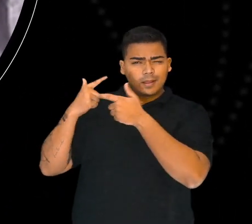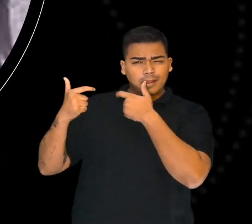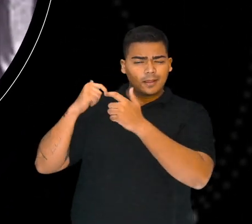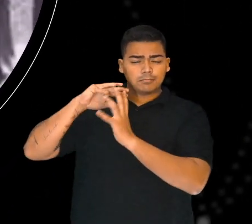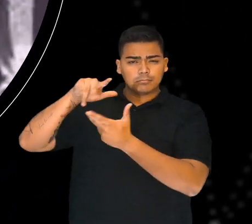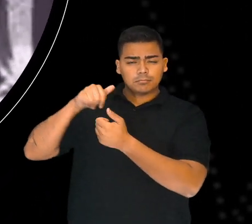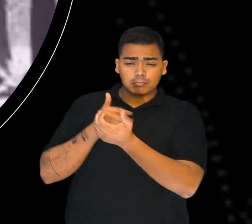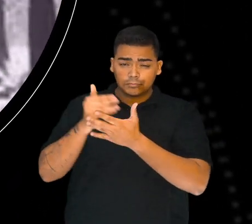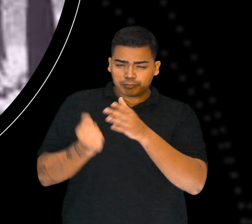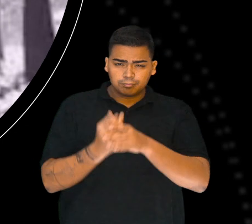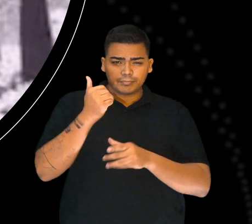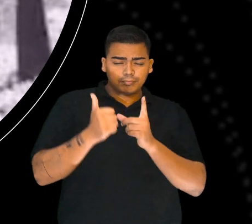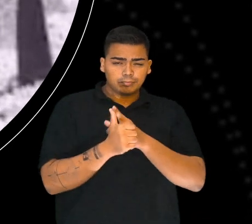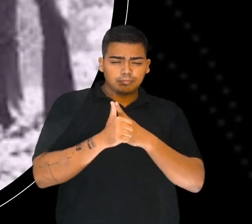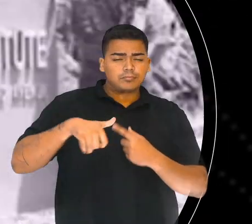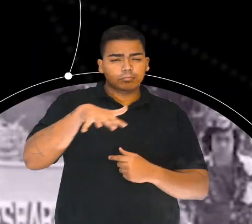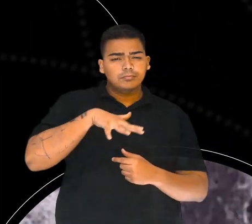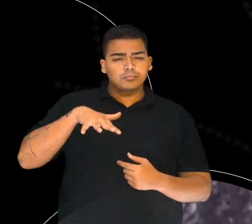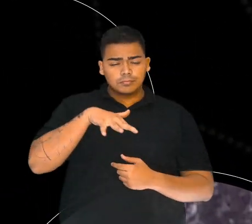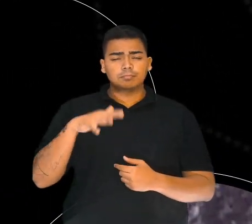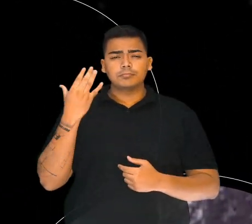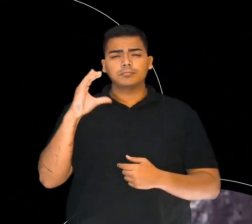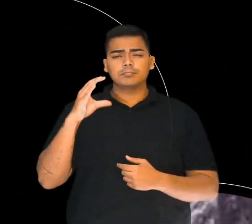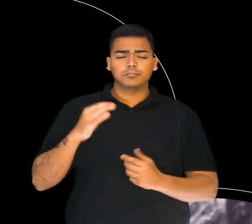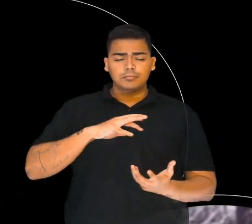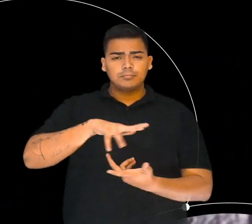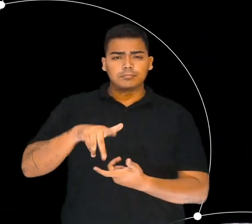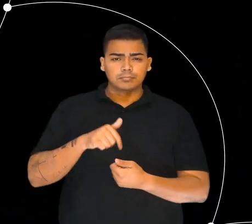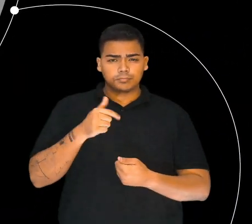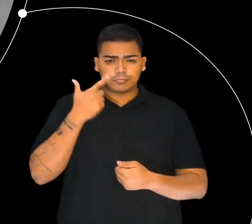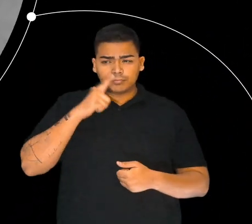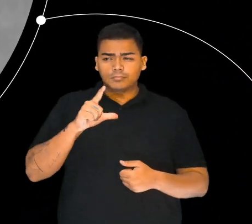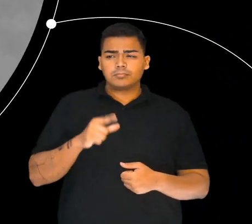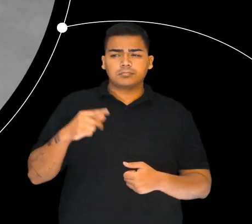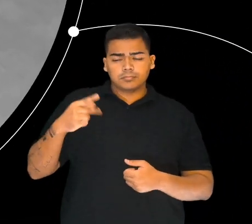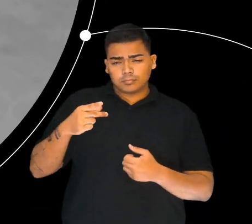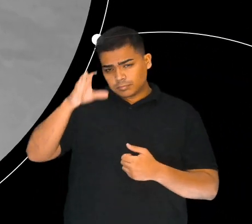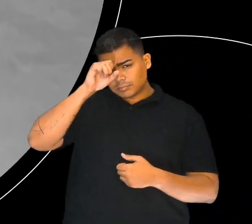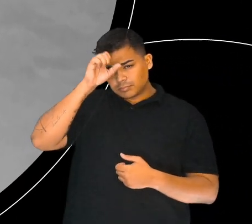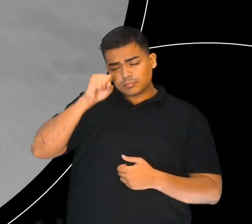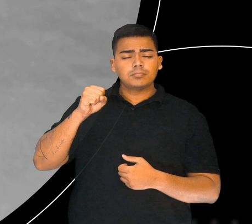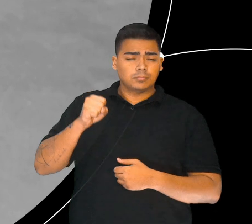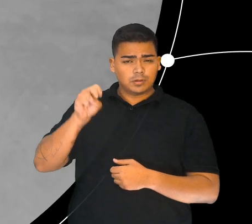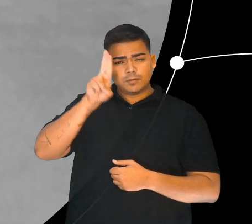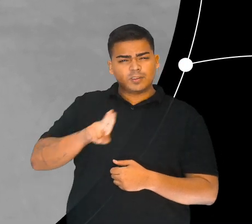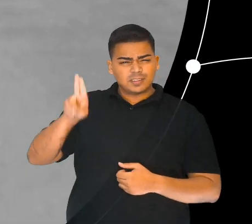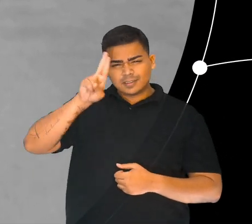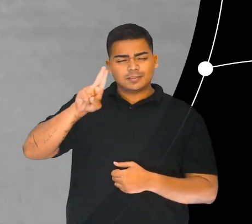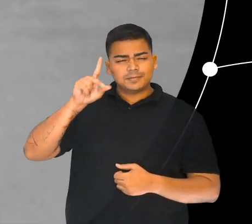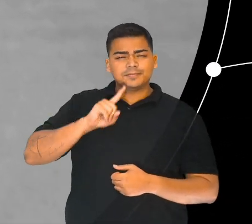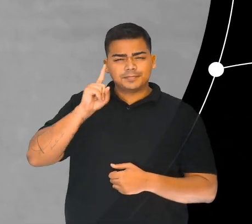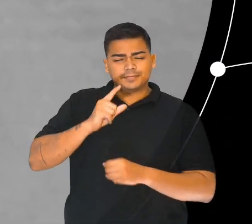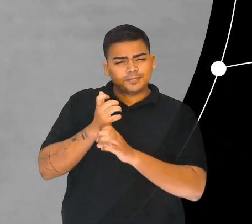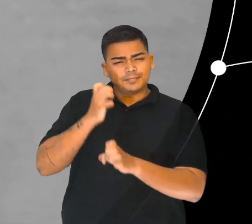Mundial, cria o primeiro parque científico do mundo, com o objetivo de transformar aquele conhecimento gerado na Universidade de Stanford, principalmente